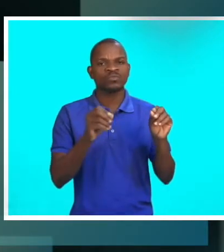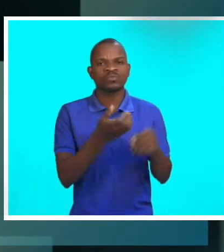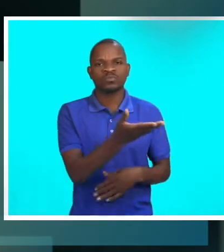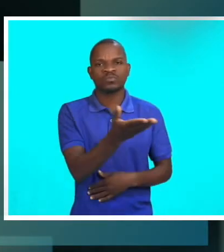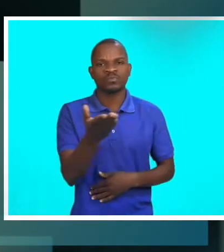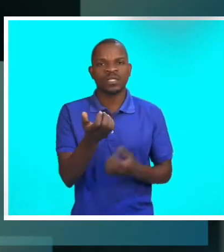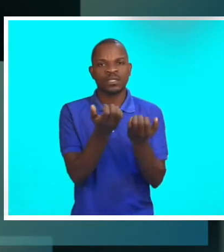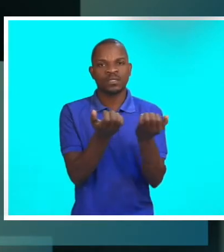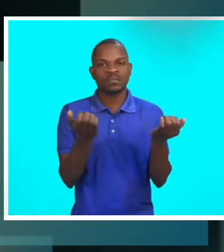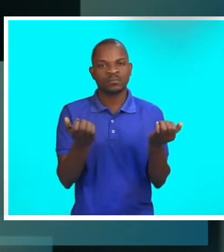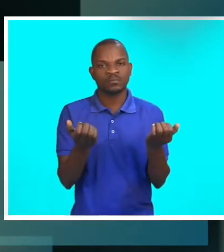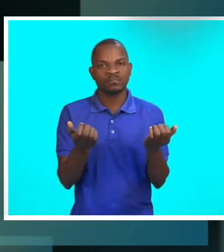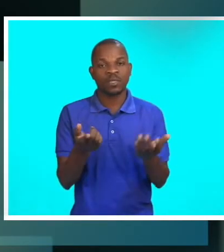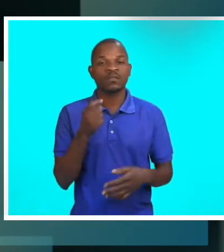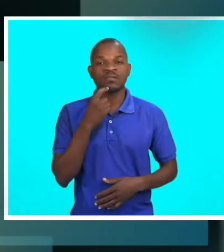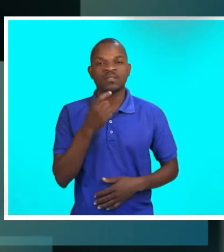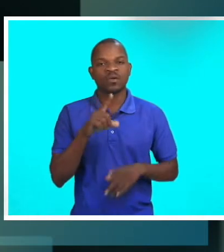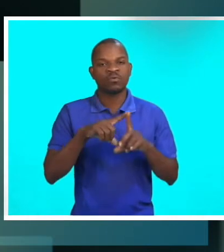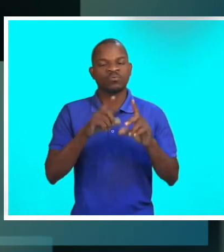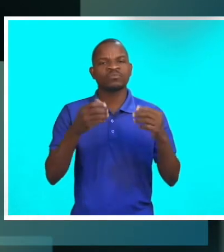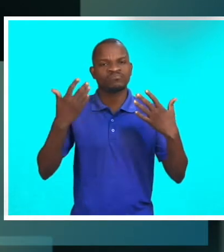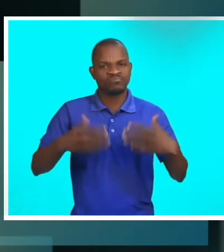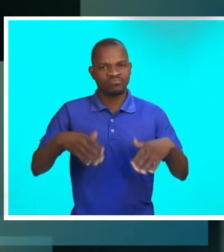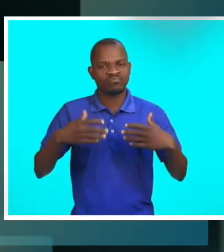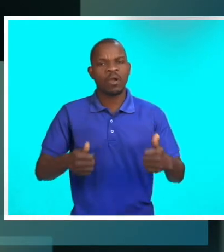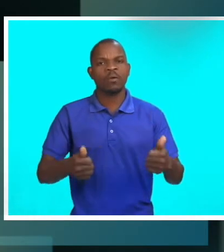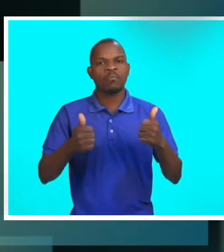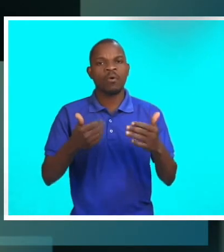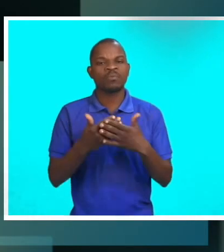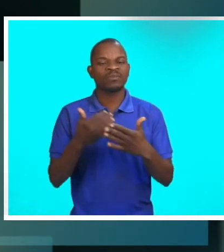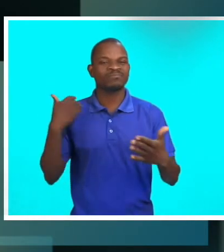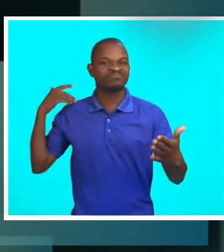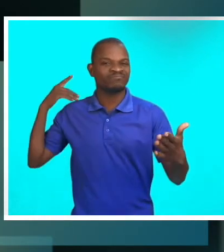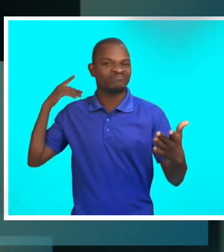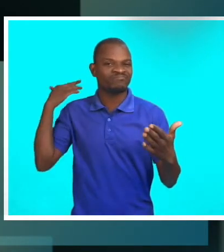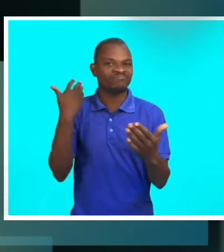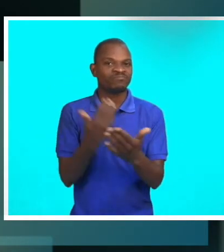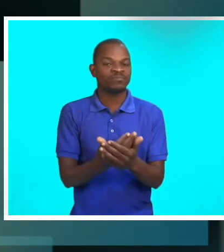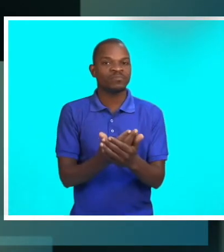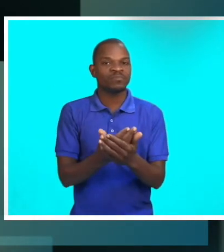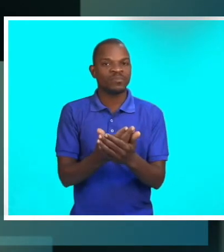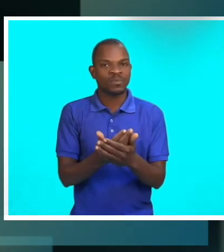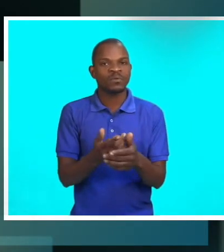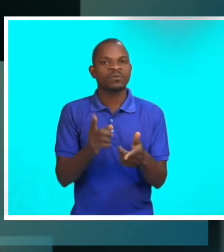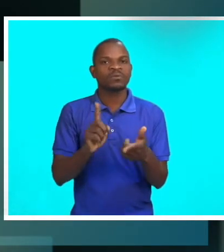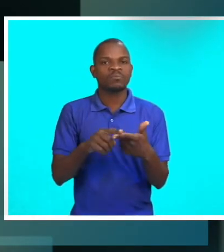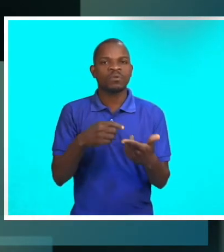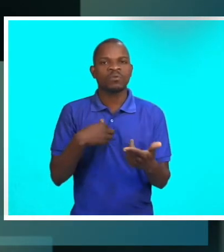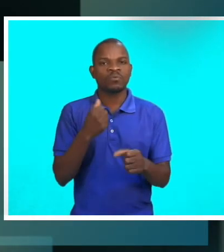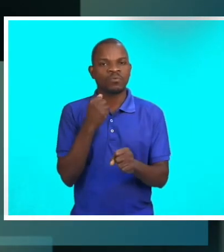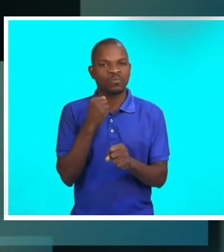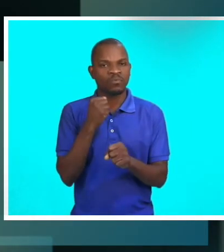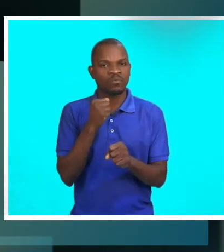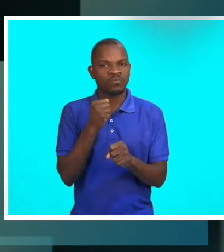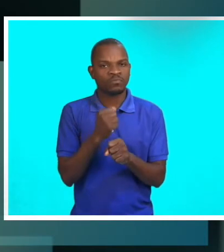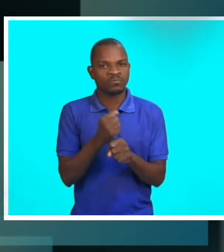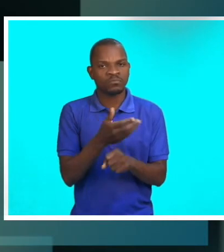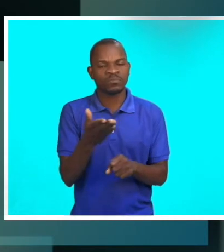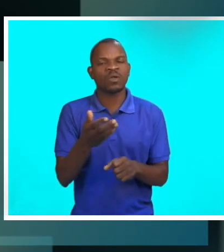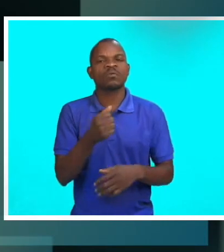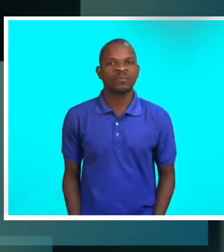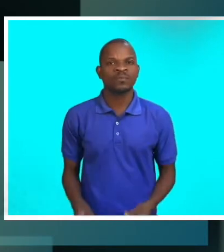jovens aqui? É uma grande diversão, porque é algo que eu faço já há um bom tempo e faço de